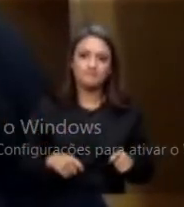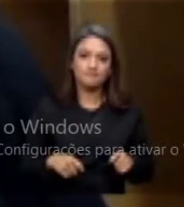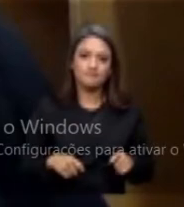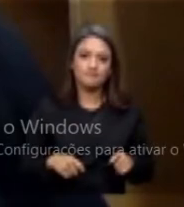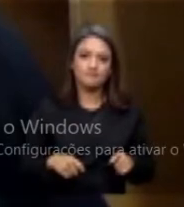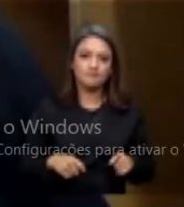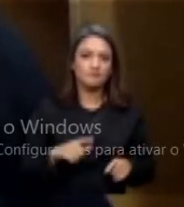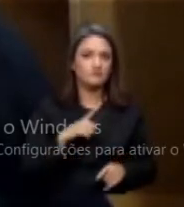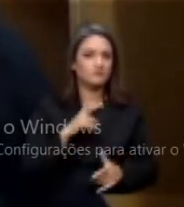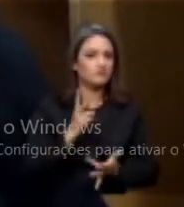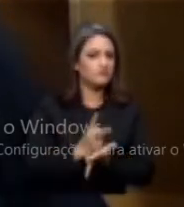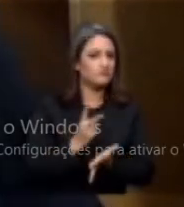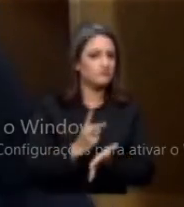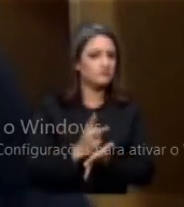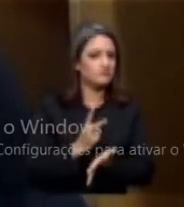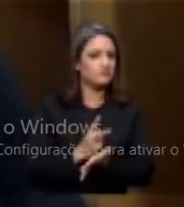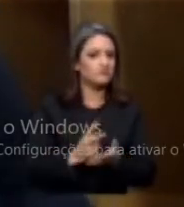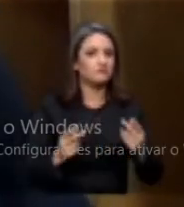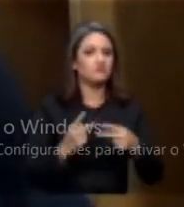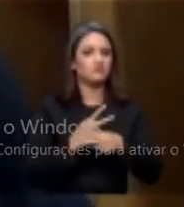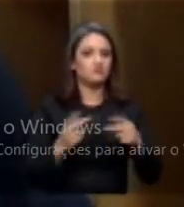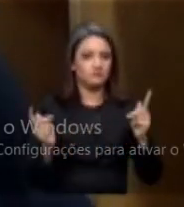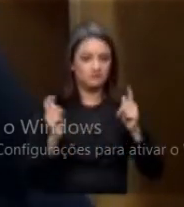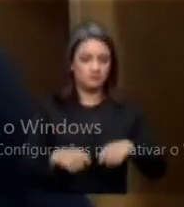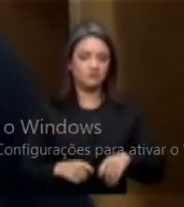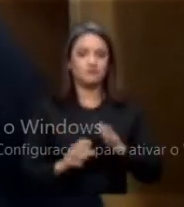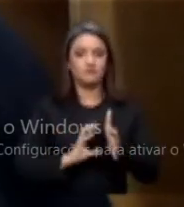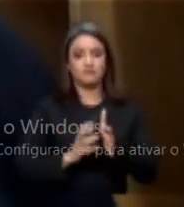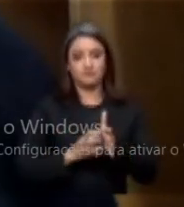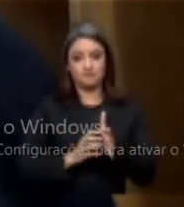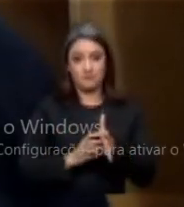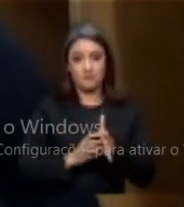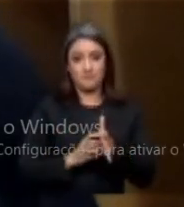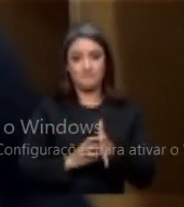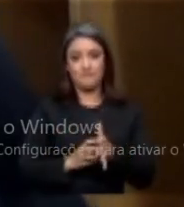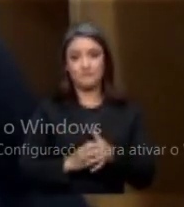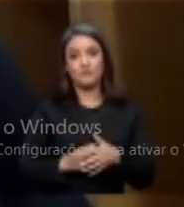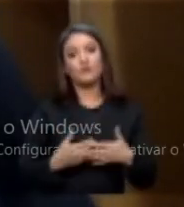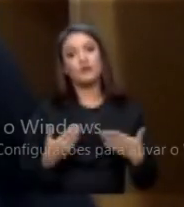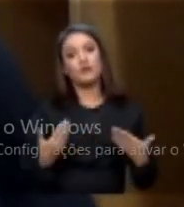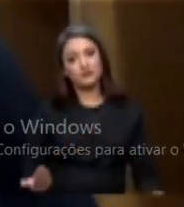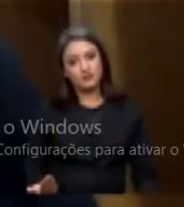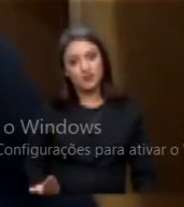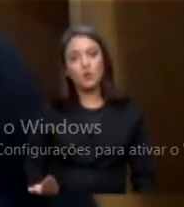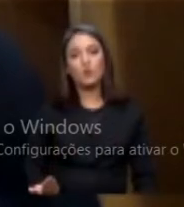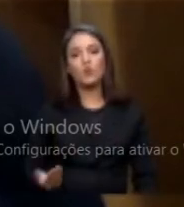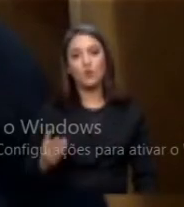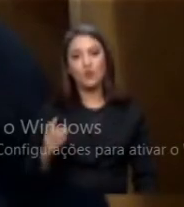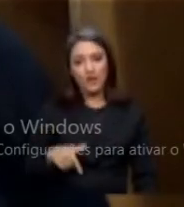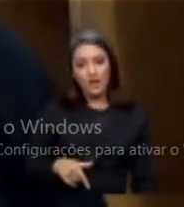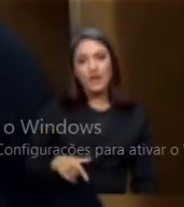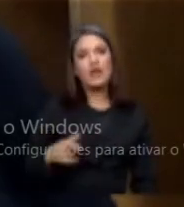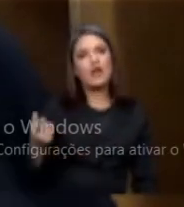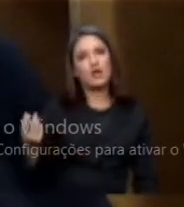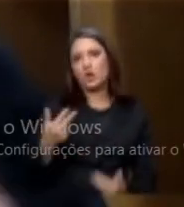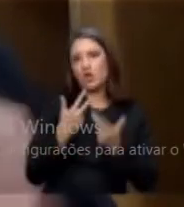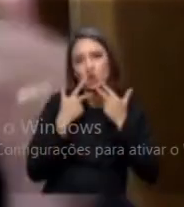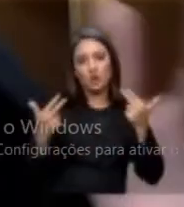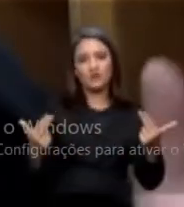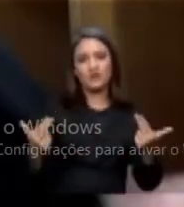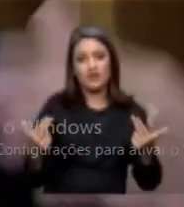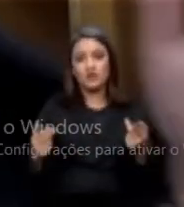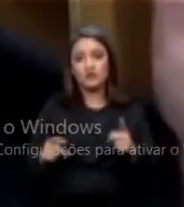as mesmas competências de um partido. Apenas essa a verdadeira inovação.